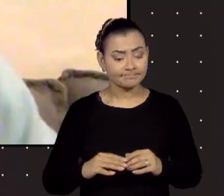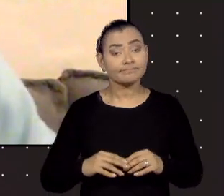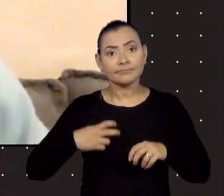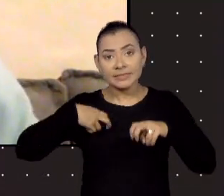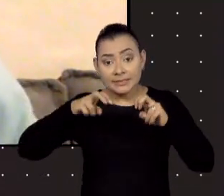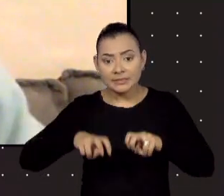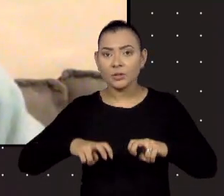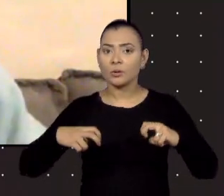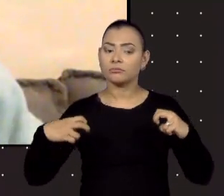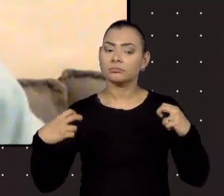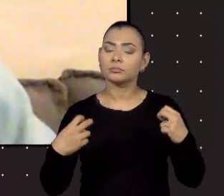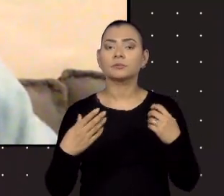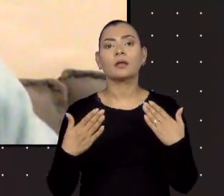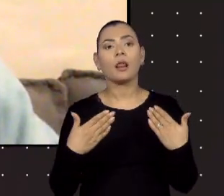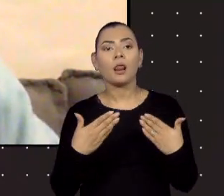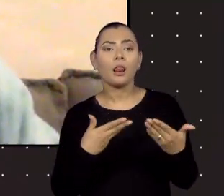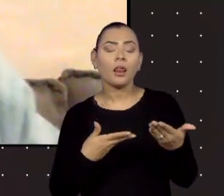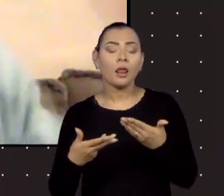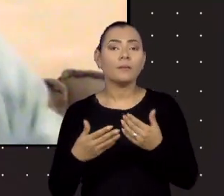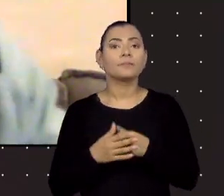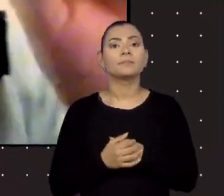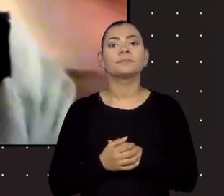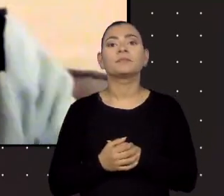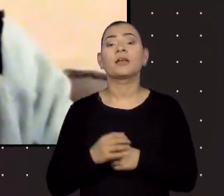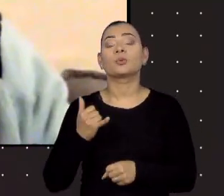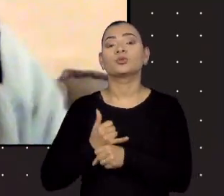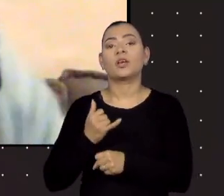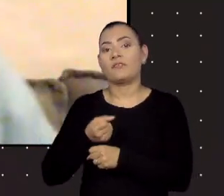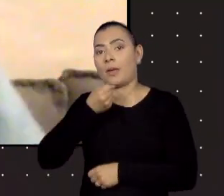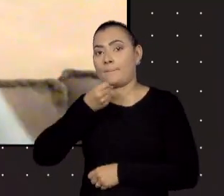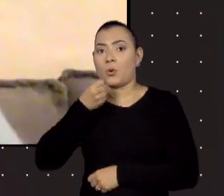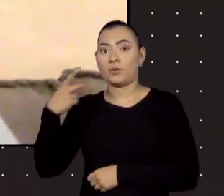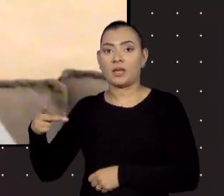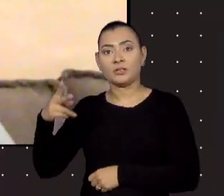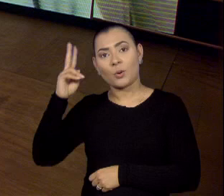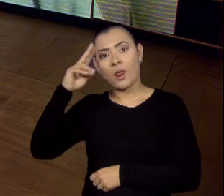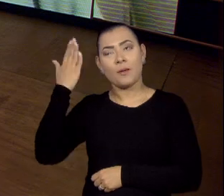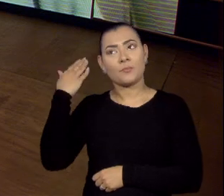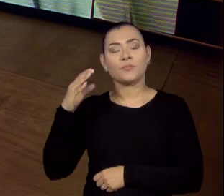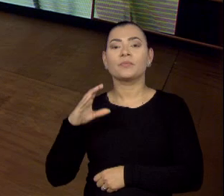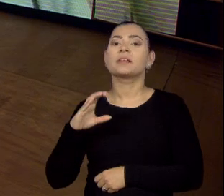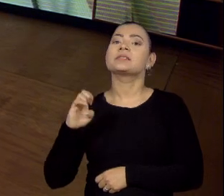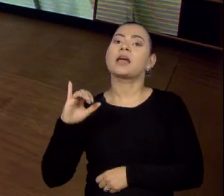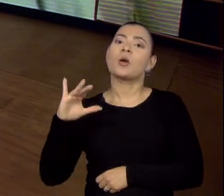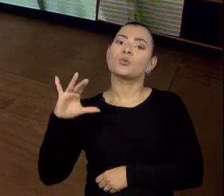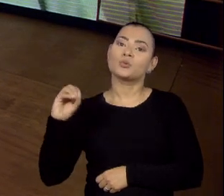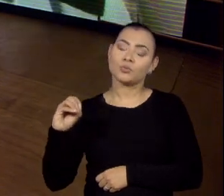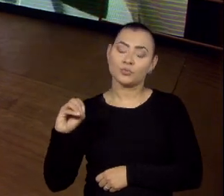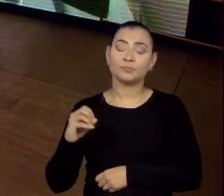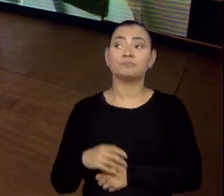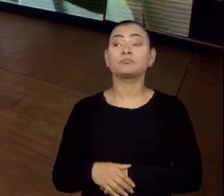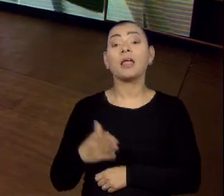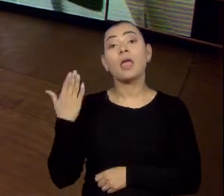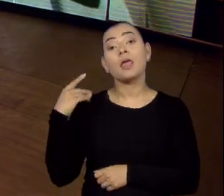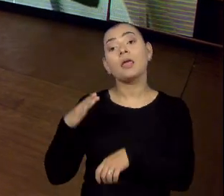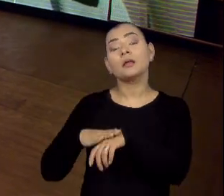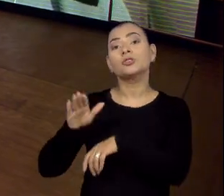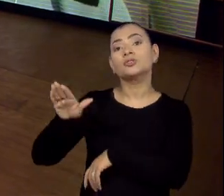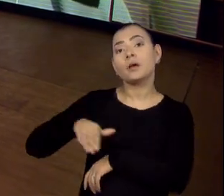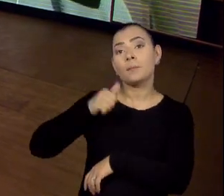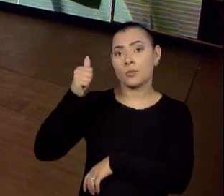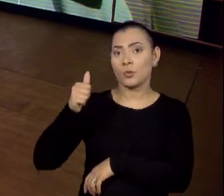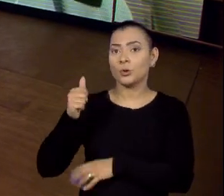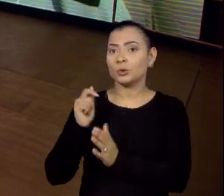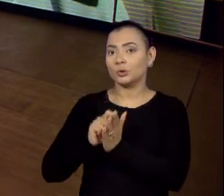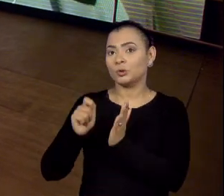Sentamos, chegamos lá, apresentamos ao Celso Jardim, chefe de reportagem, jamais esquecerei o Celso. Num determinado momento, ele chamou o repórter principal